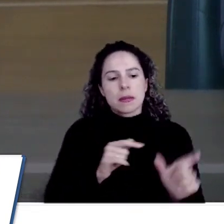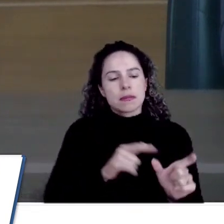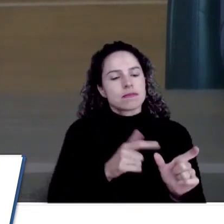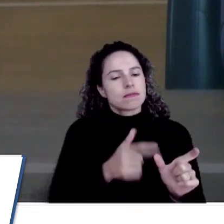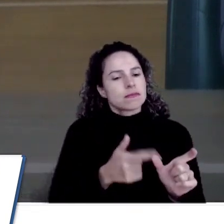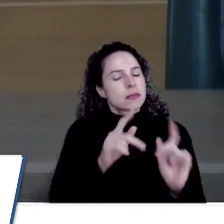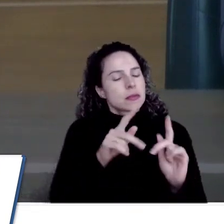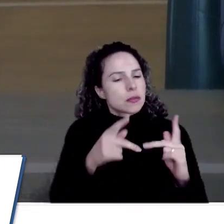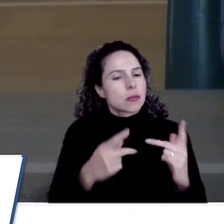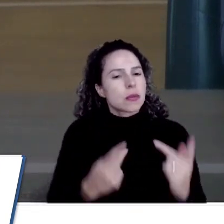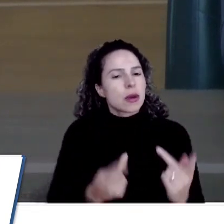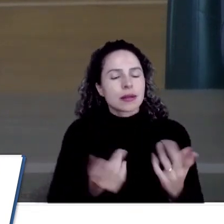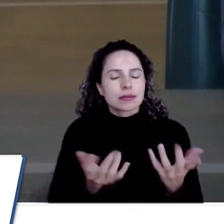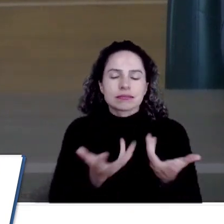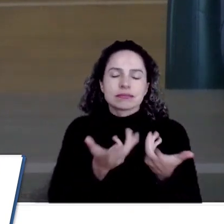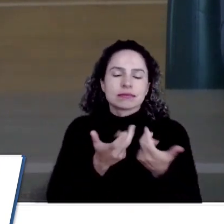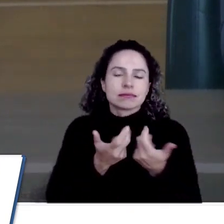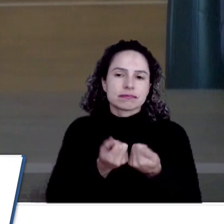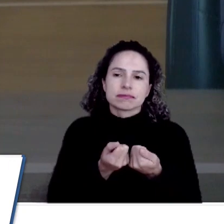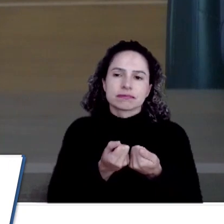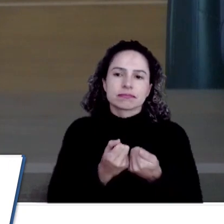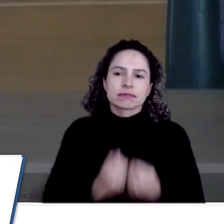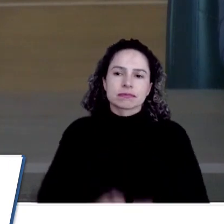humano fantástico.